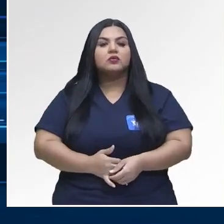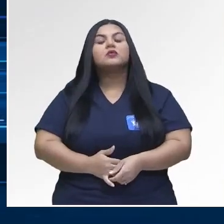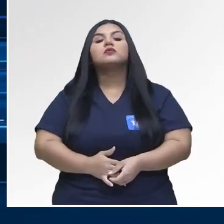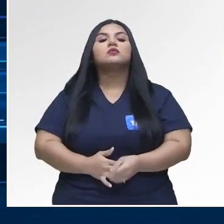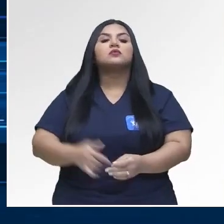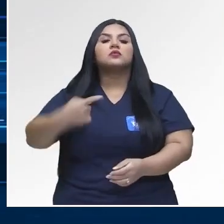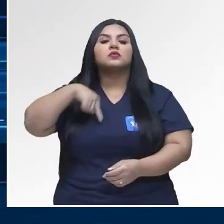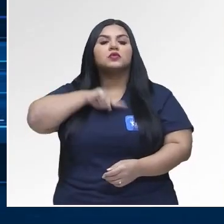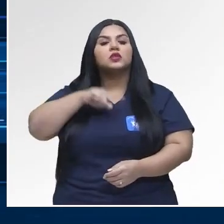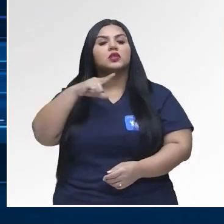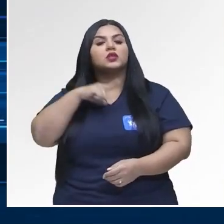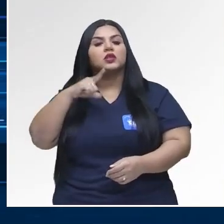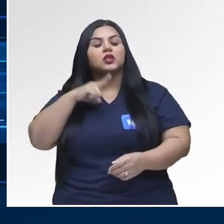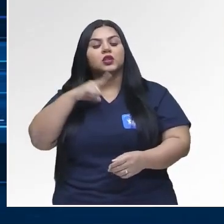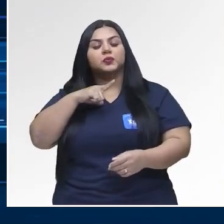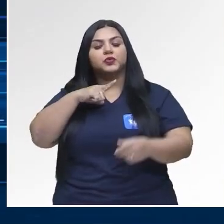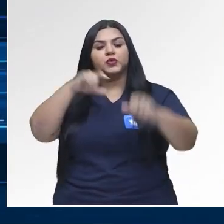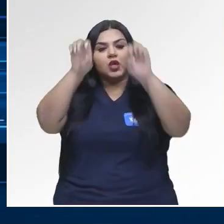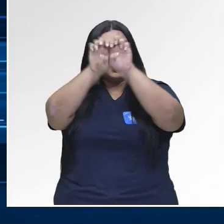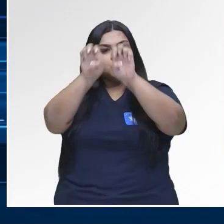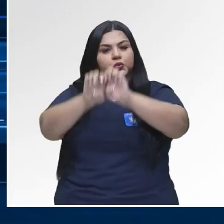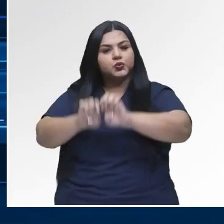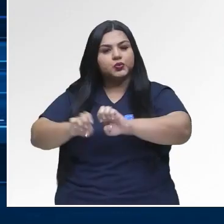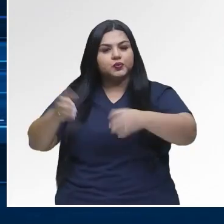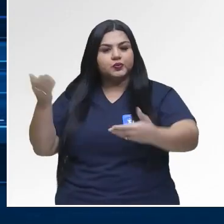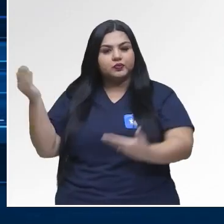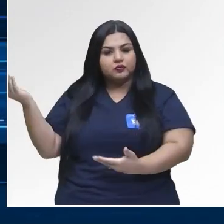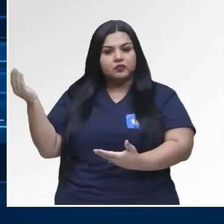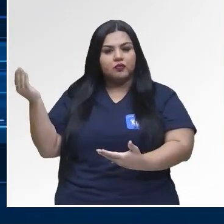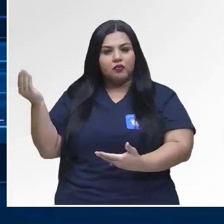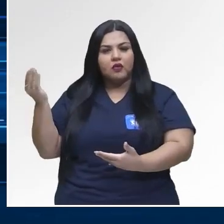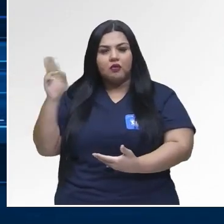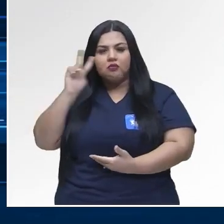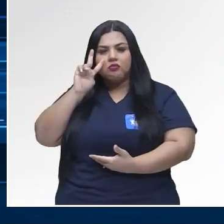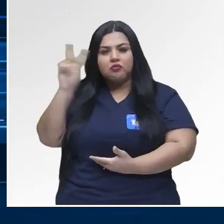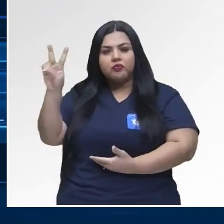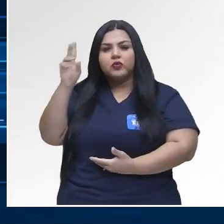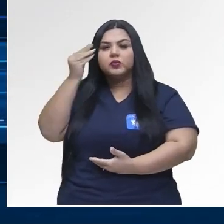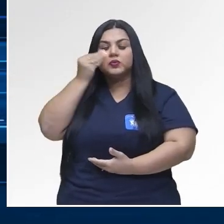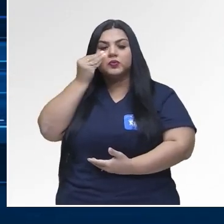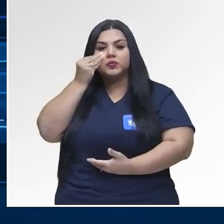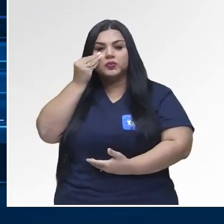estrutura anatômica, conseguimos observar aí